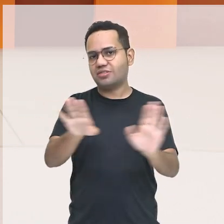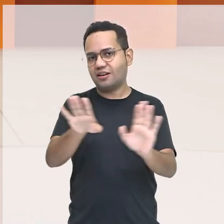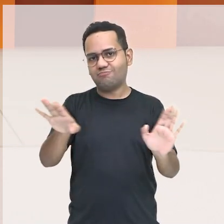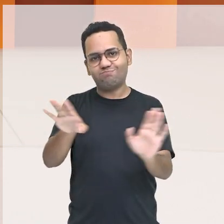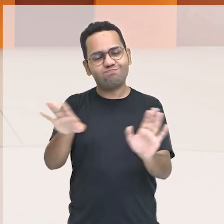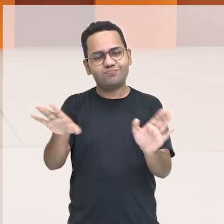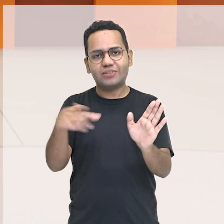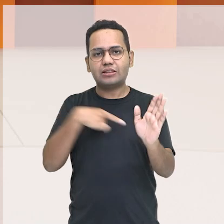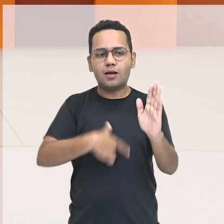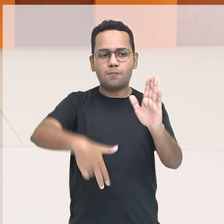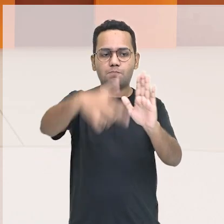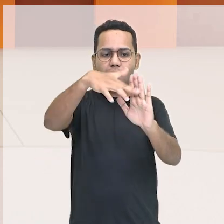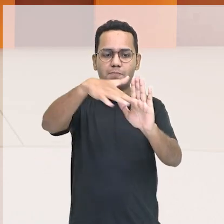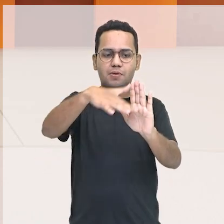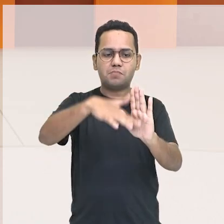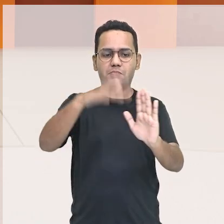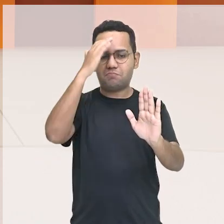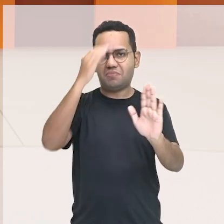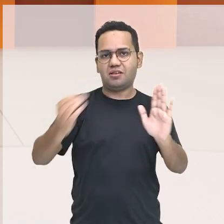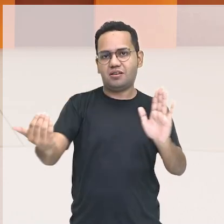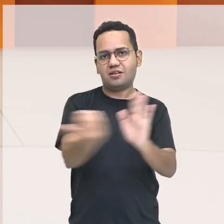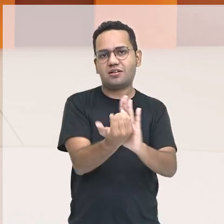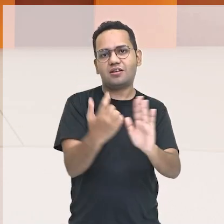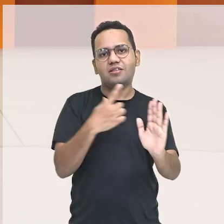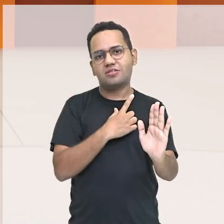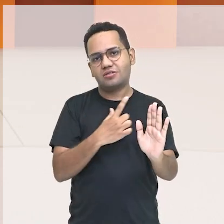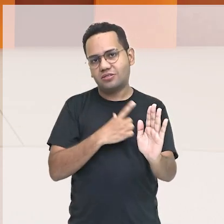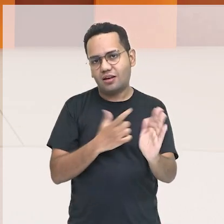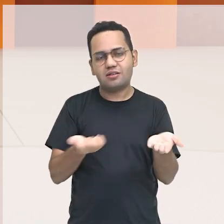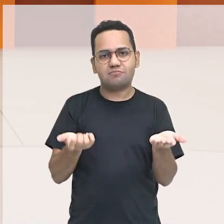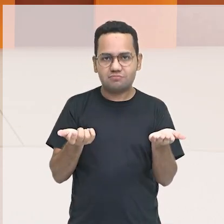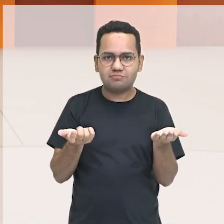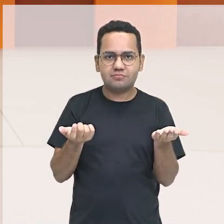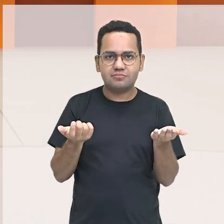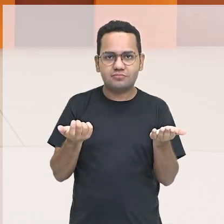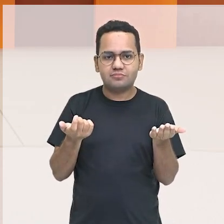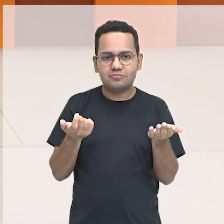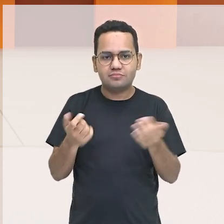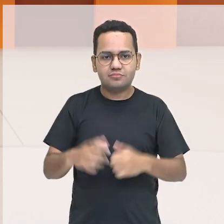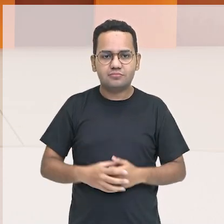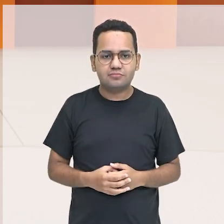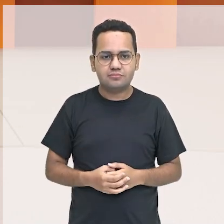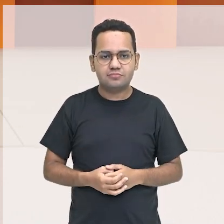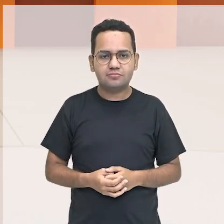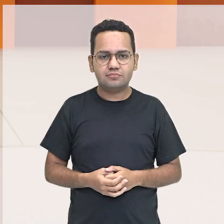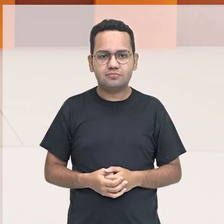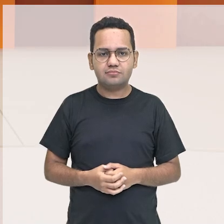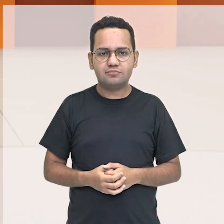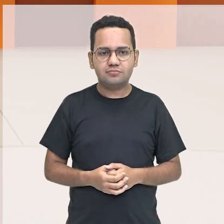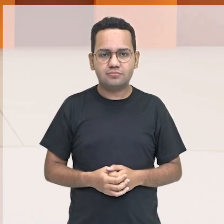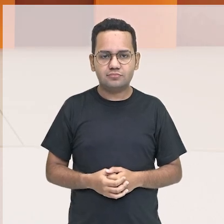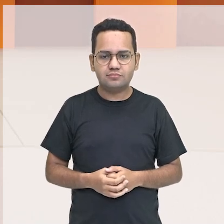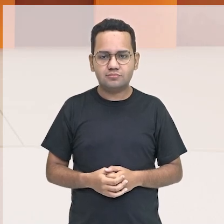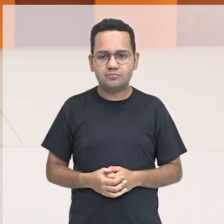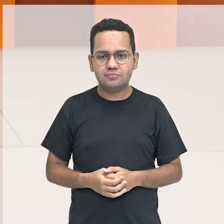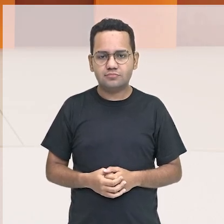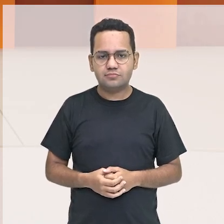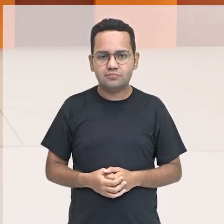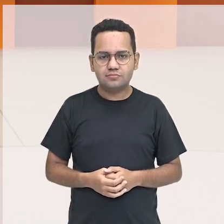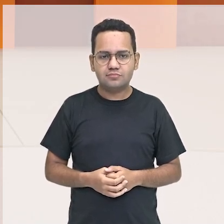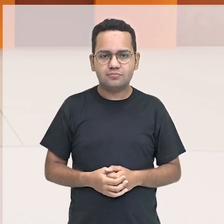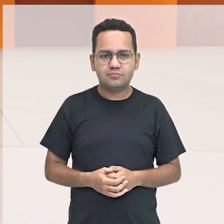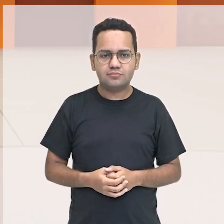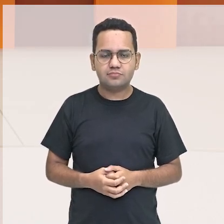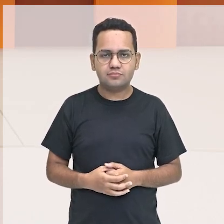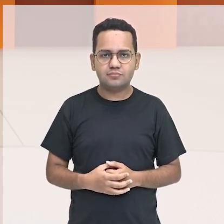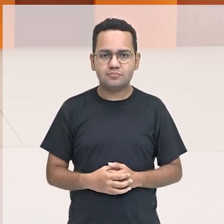tem maneira de agir, comportamentos aceitáveis, né, pela sociedade. Então, chamamos de controle